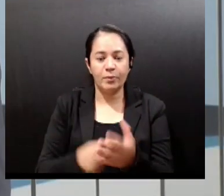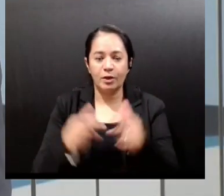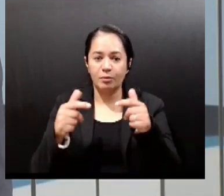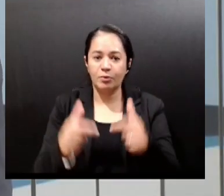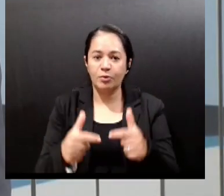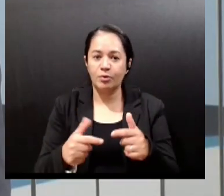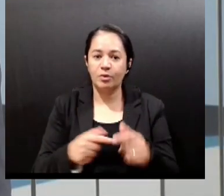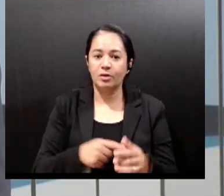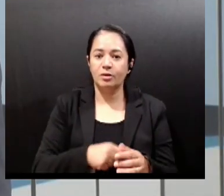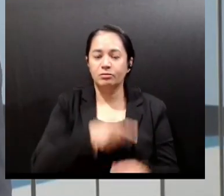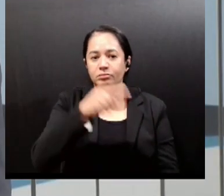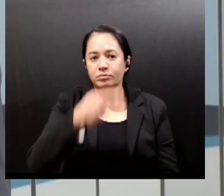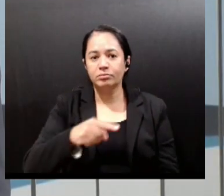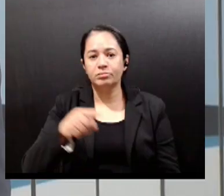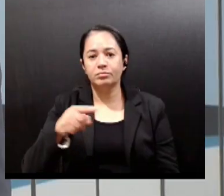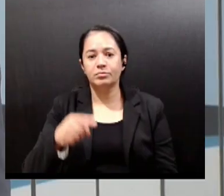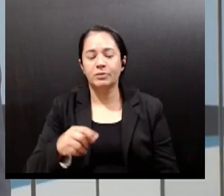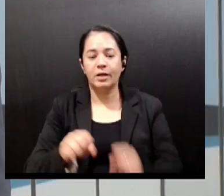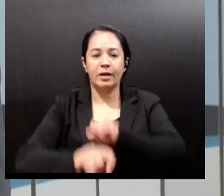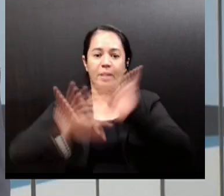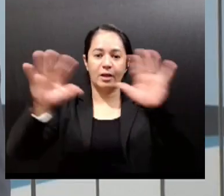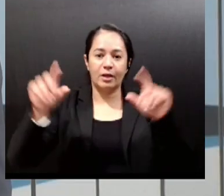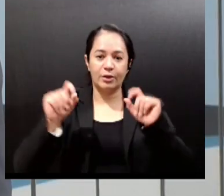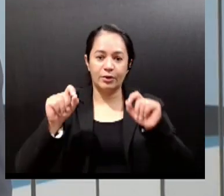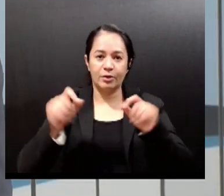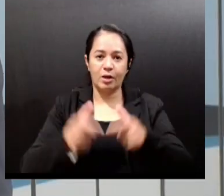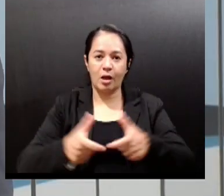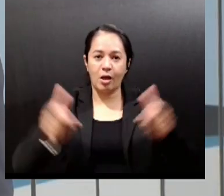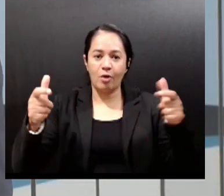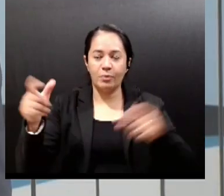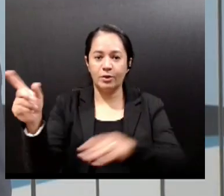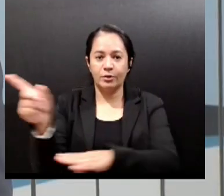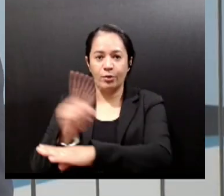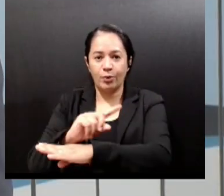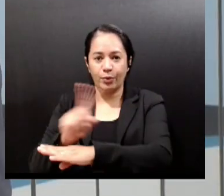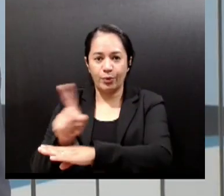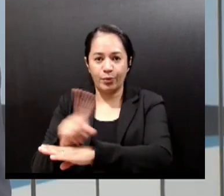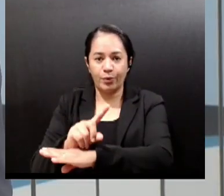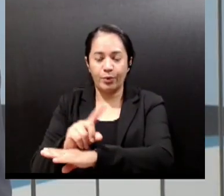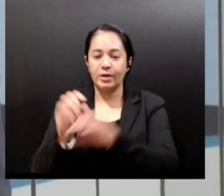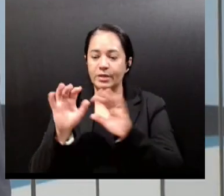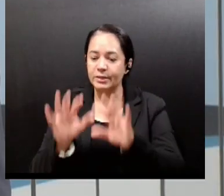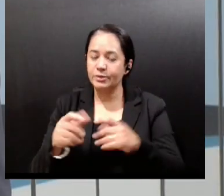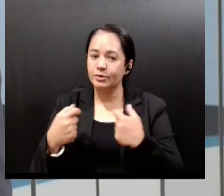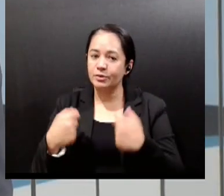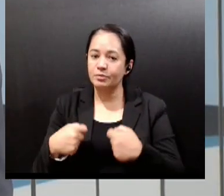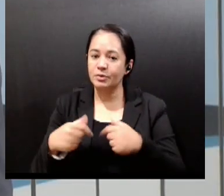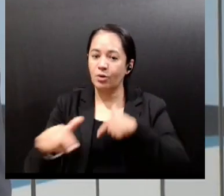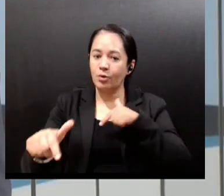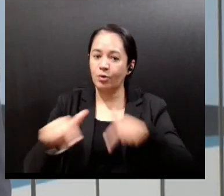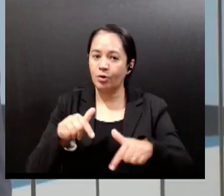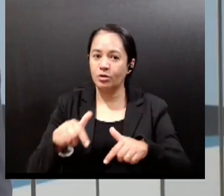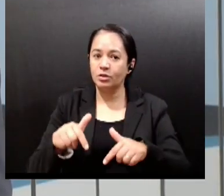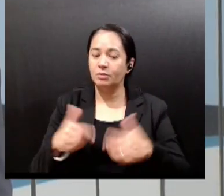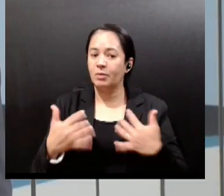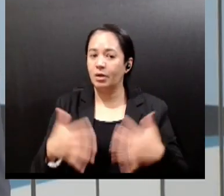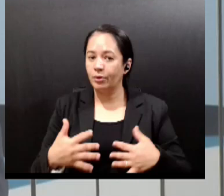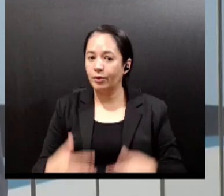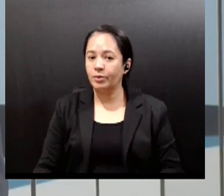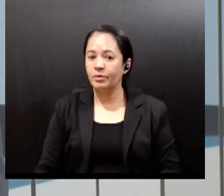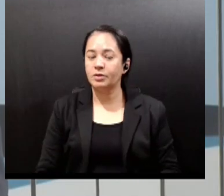e fica claro que aumentou realmente a velocidade. Então isso precisa realmente um trabalho muito grande de conscientização,